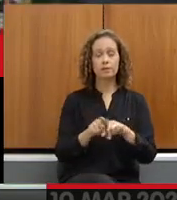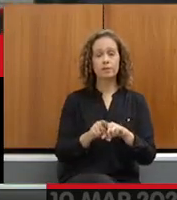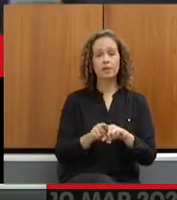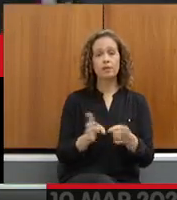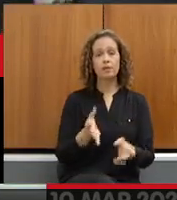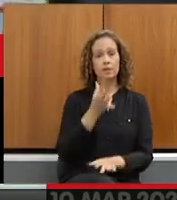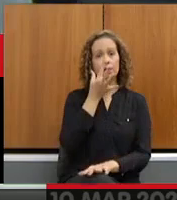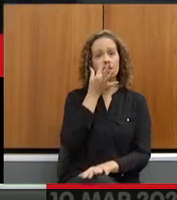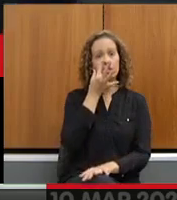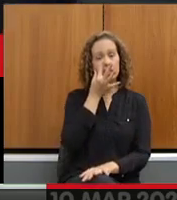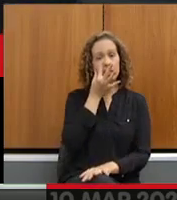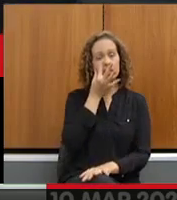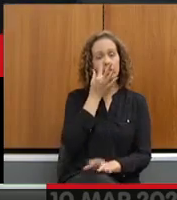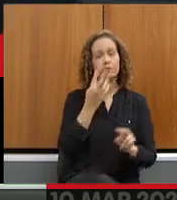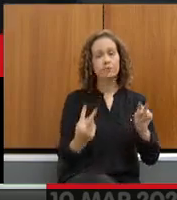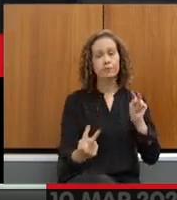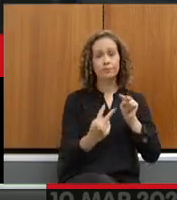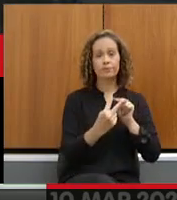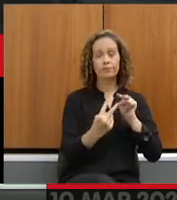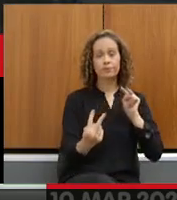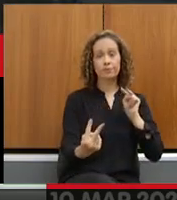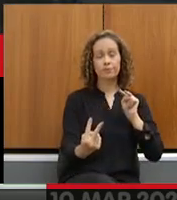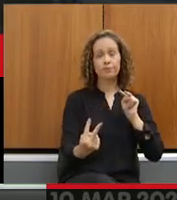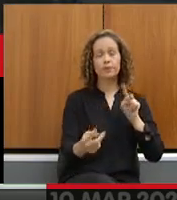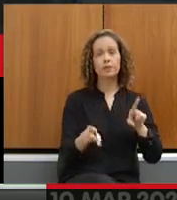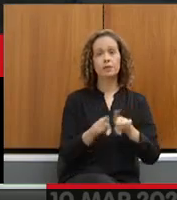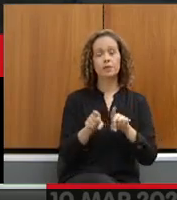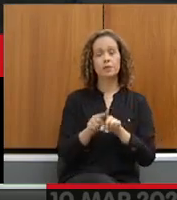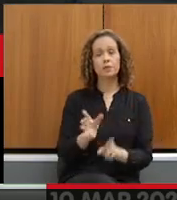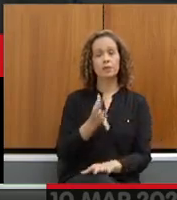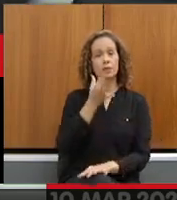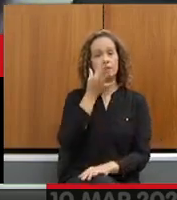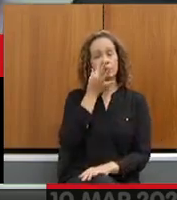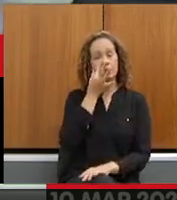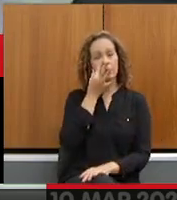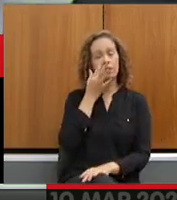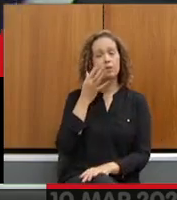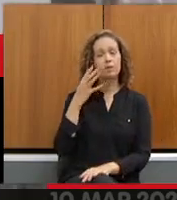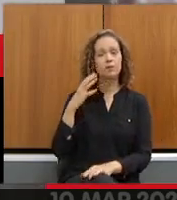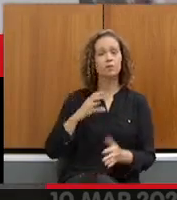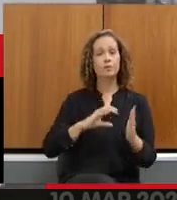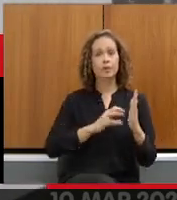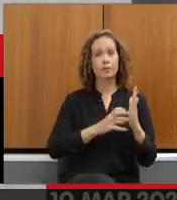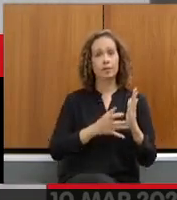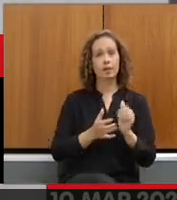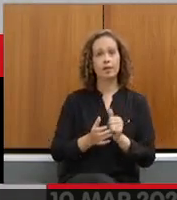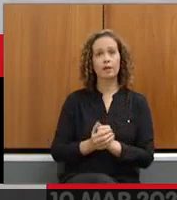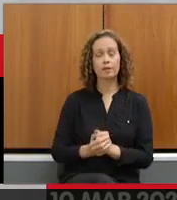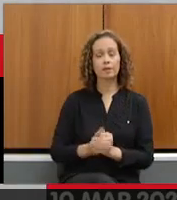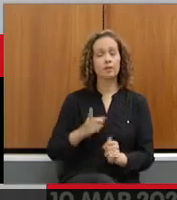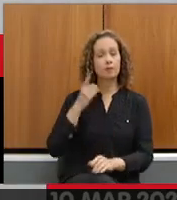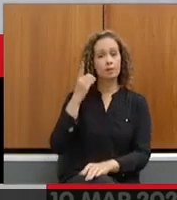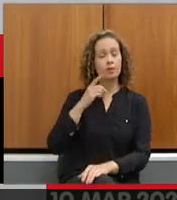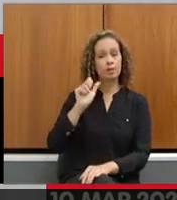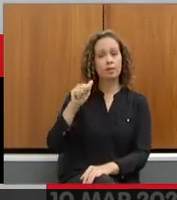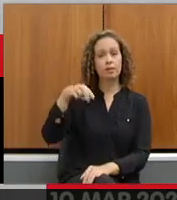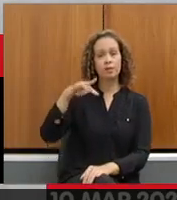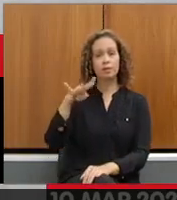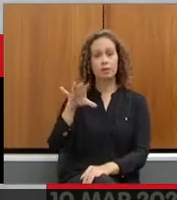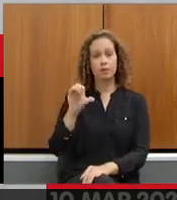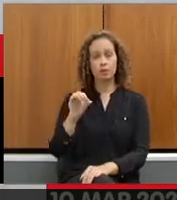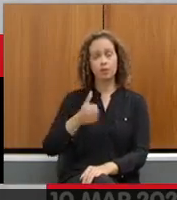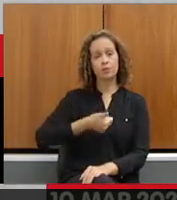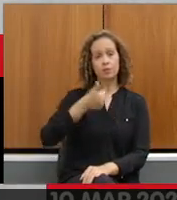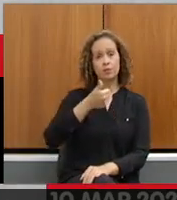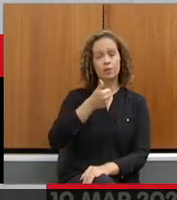remota e presencial dos seguintes parlamentares Deputado Antonio Carlos Arantes 1º vice-presidente